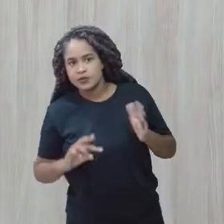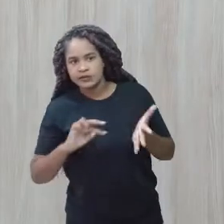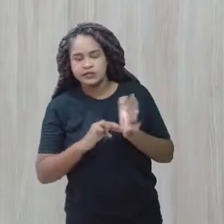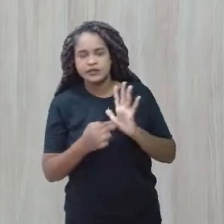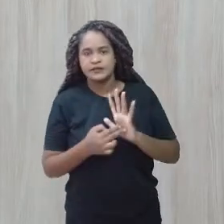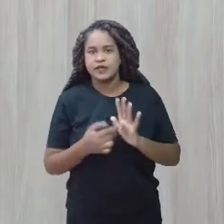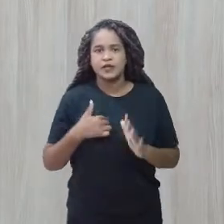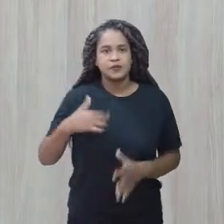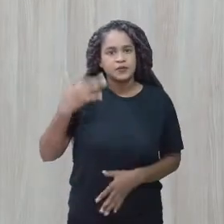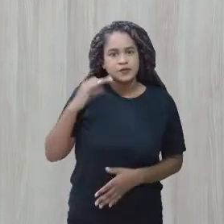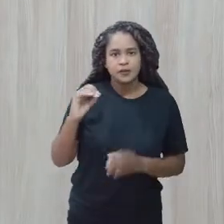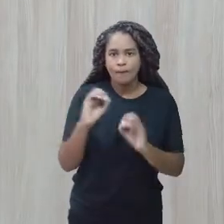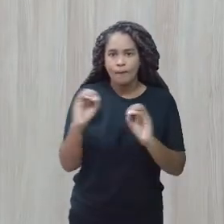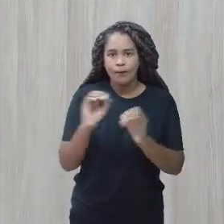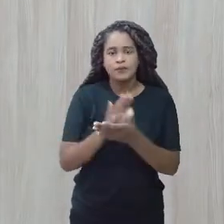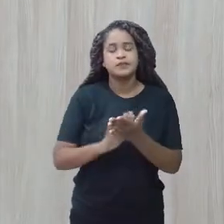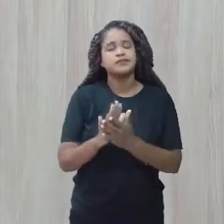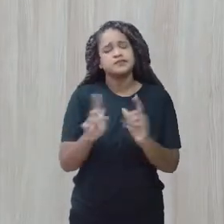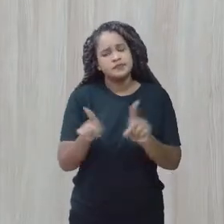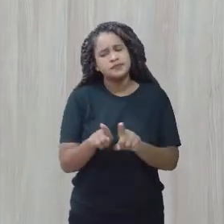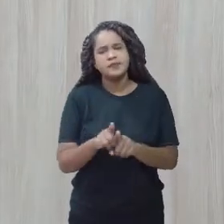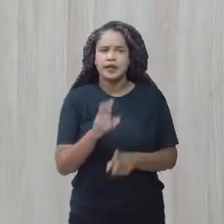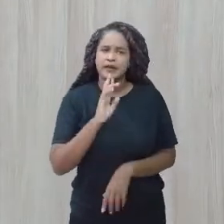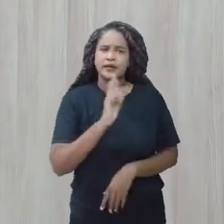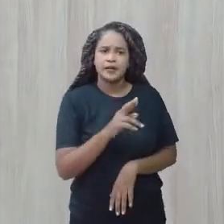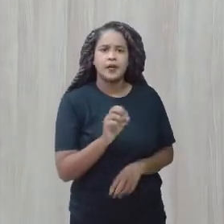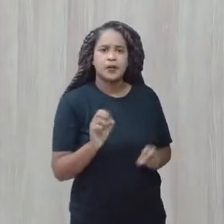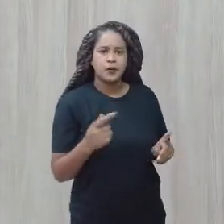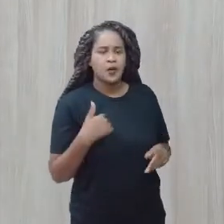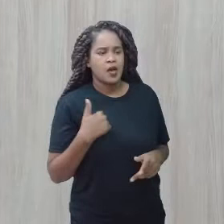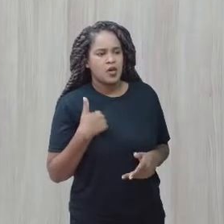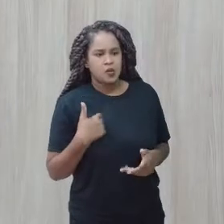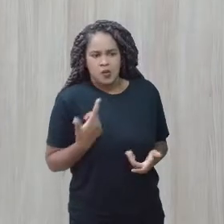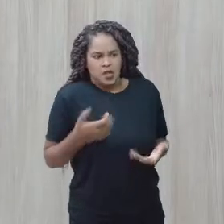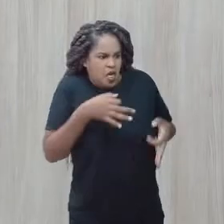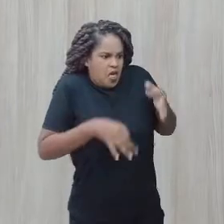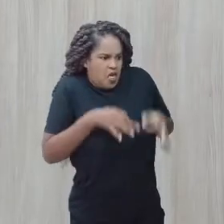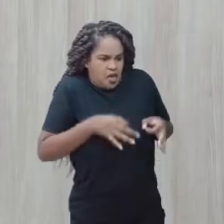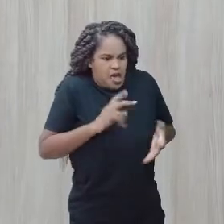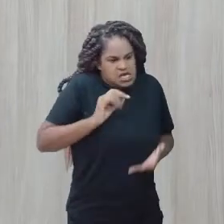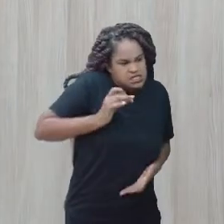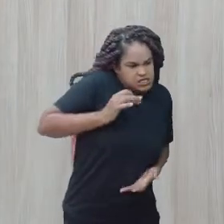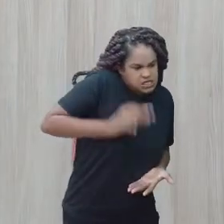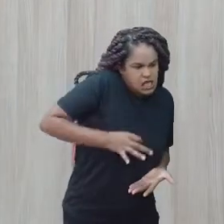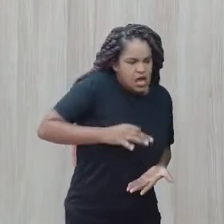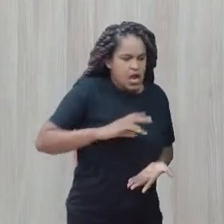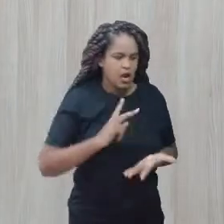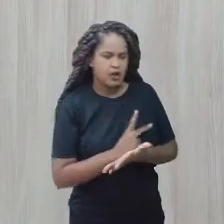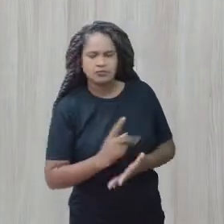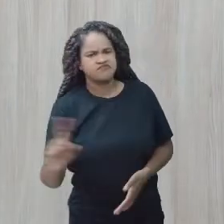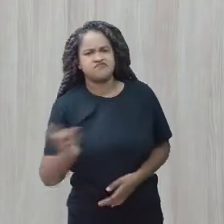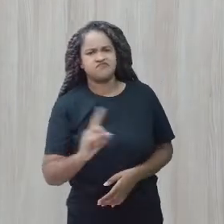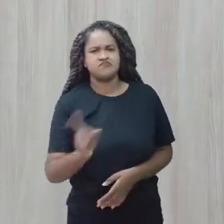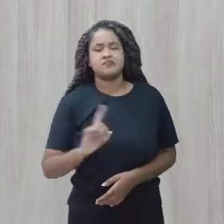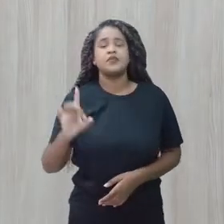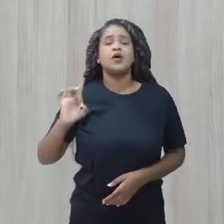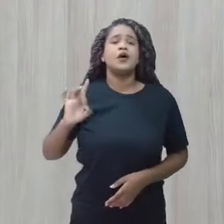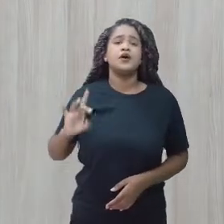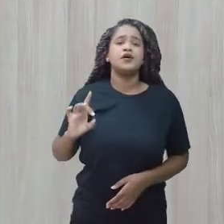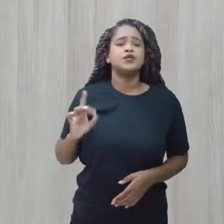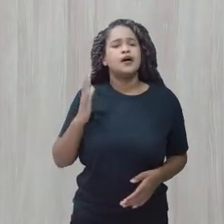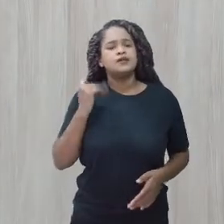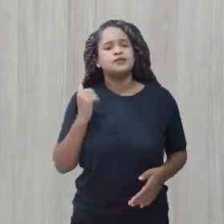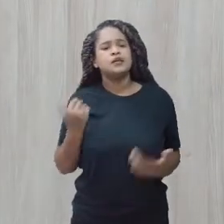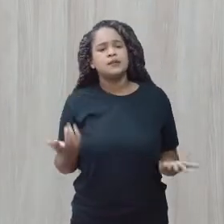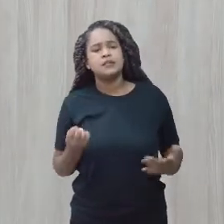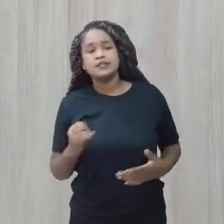eu não sei nada. Isso também é resposta. A gente não está aqui para julgar se a resposta está certa ou errada. A gente está aqui para saber o que vocês sabem.